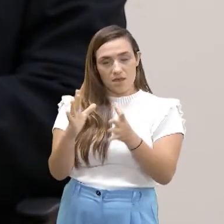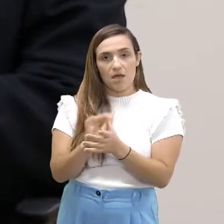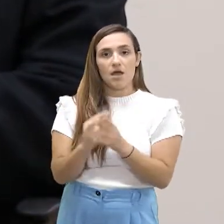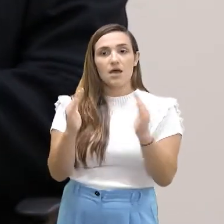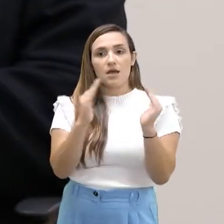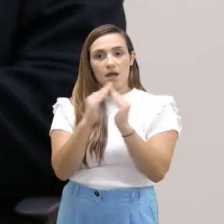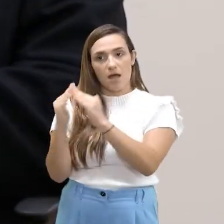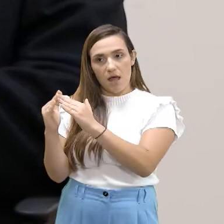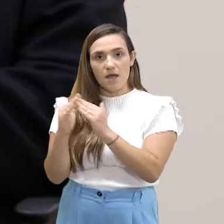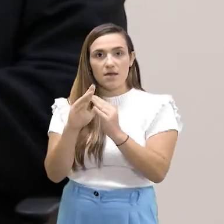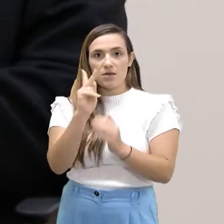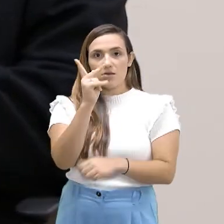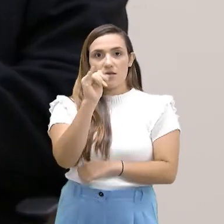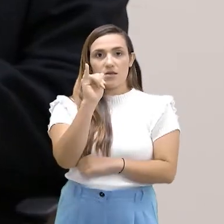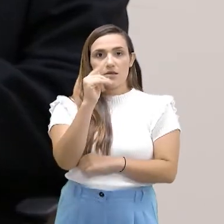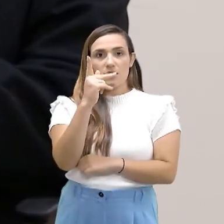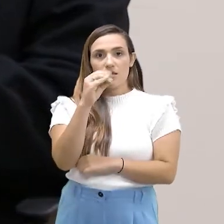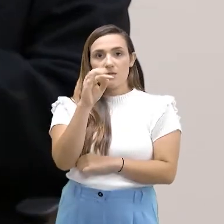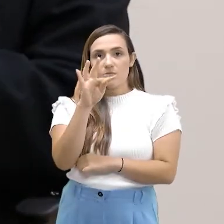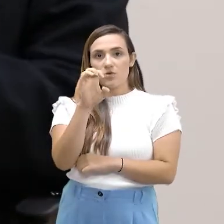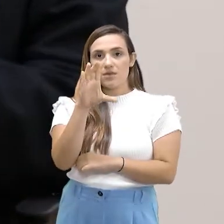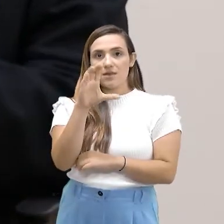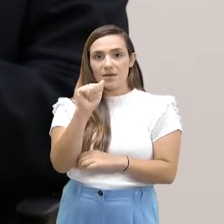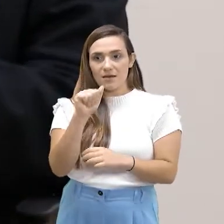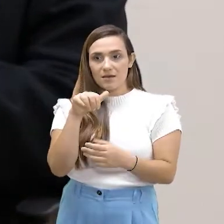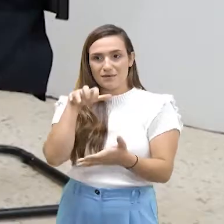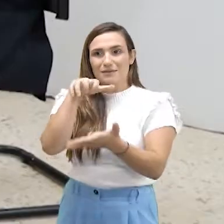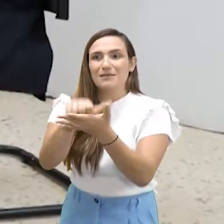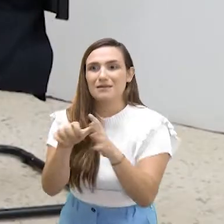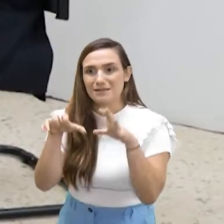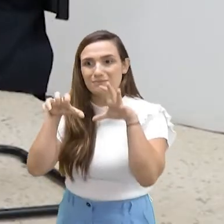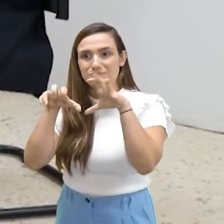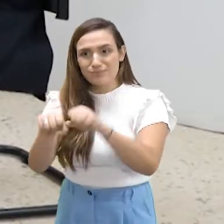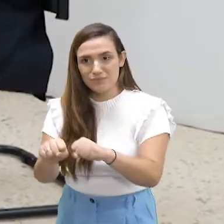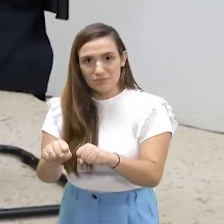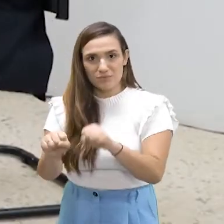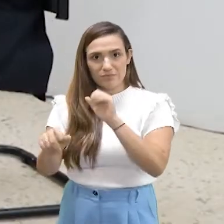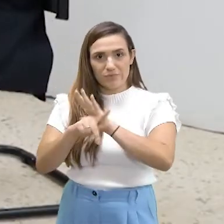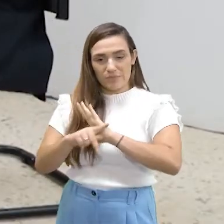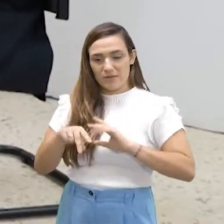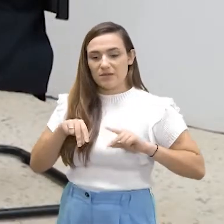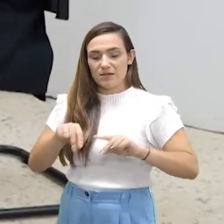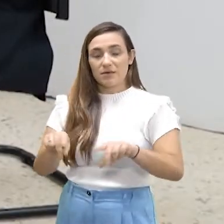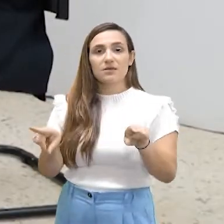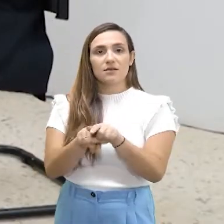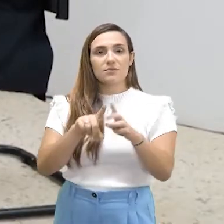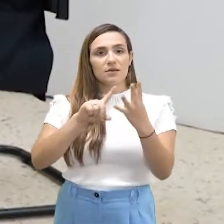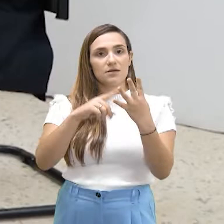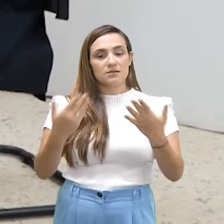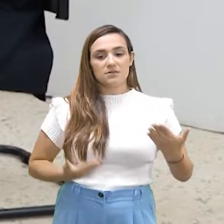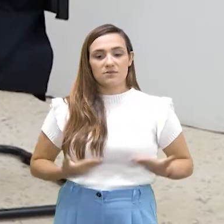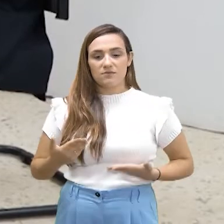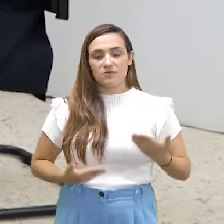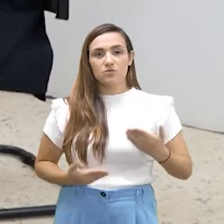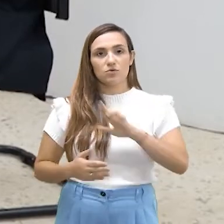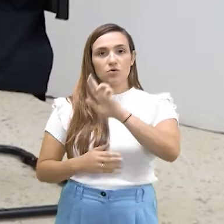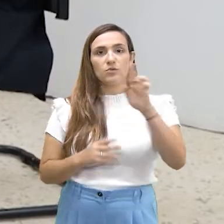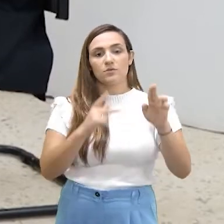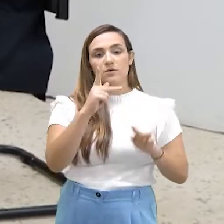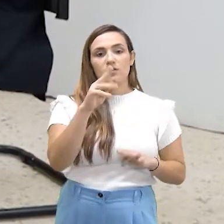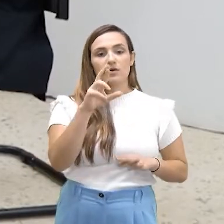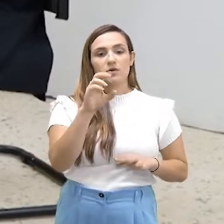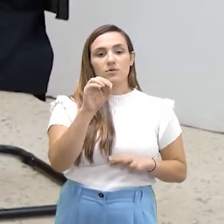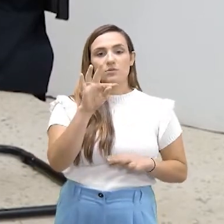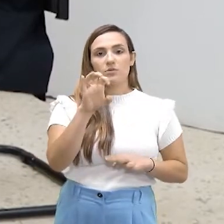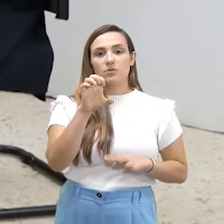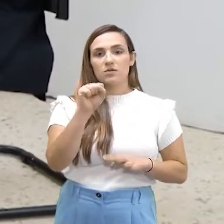compra e venda, hipoteca, uso capião, e também os serviços de protesto, para o protesto de títulos